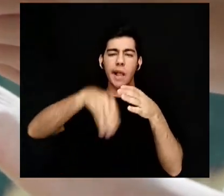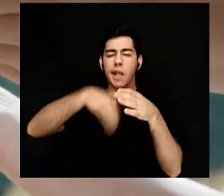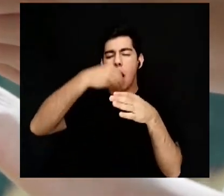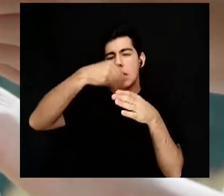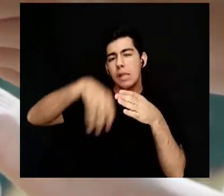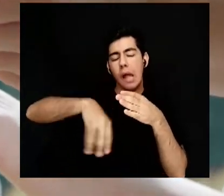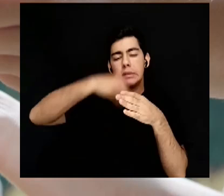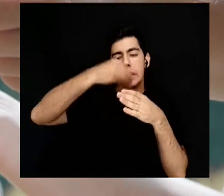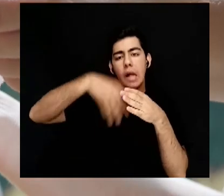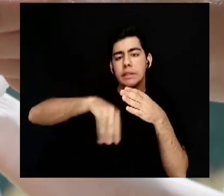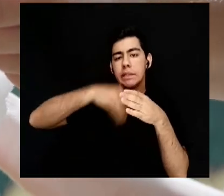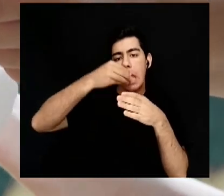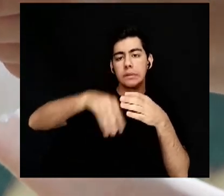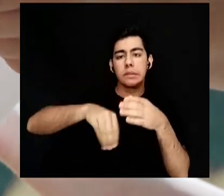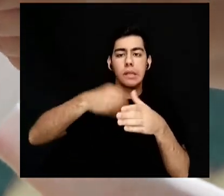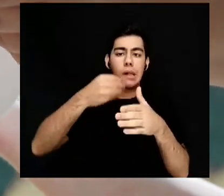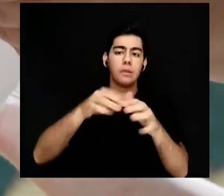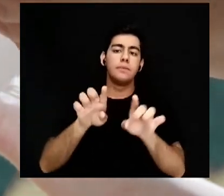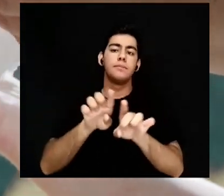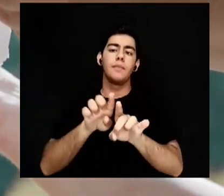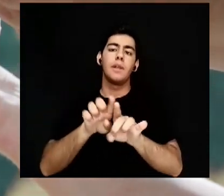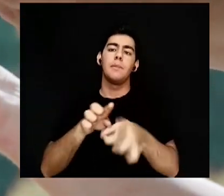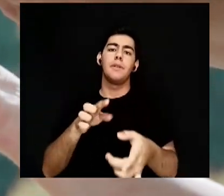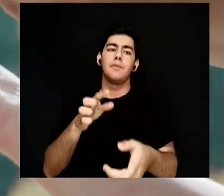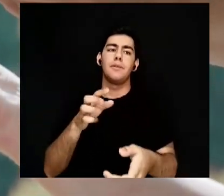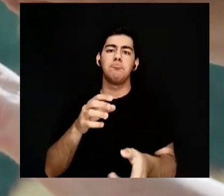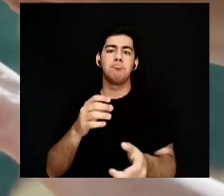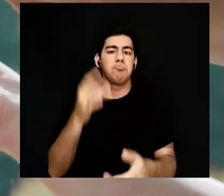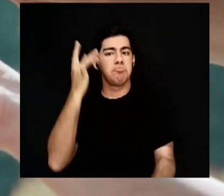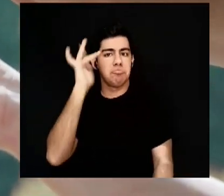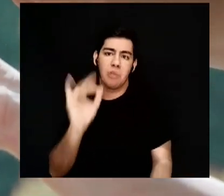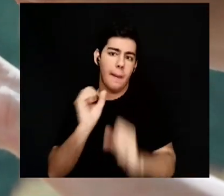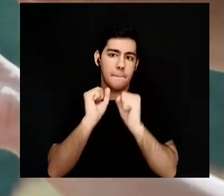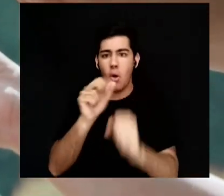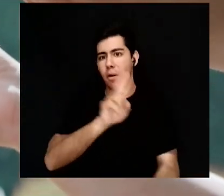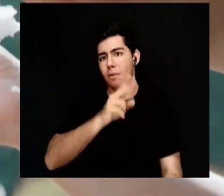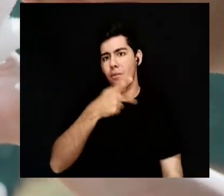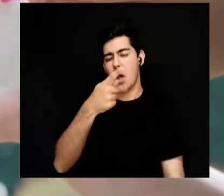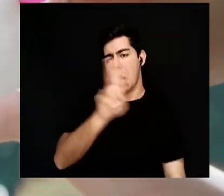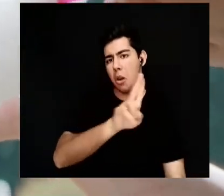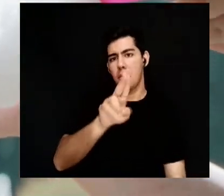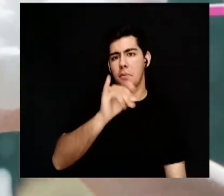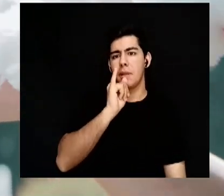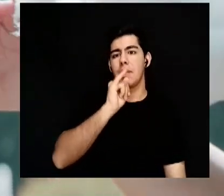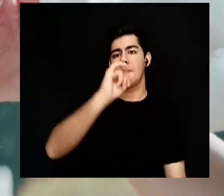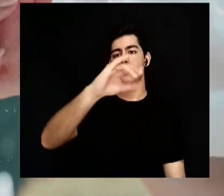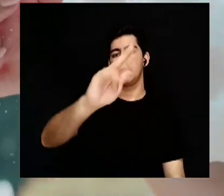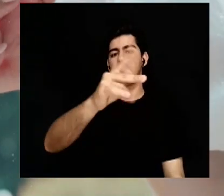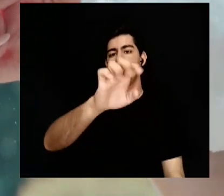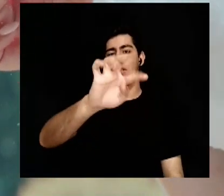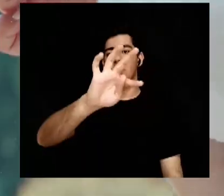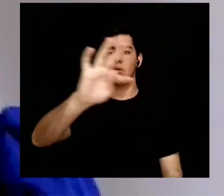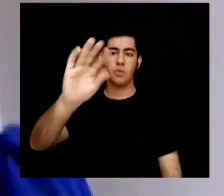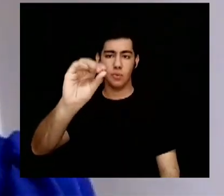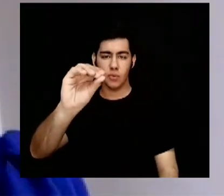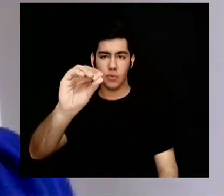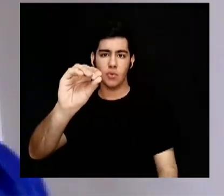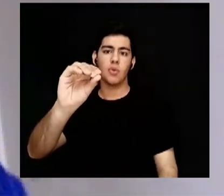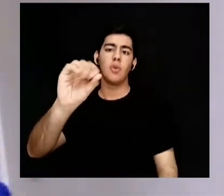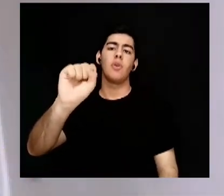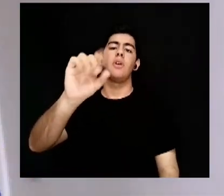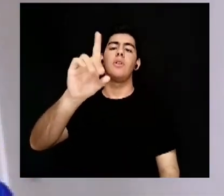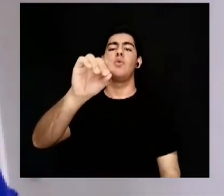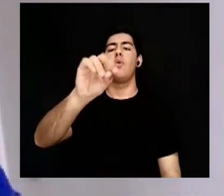sei se posso falar nomes aqui, mas enfim, posso, né, Cheetos, Fandangos, enfim, essas porcarias,